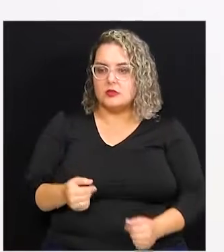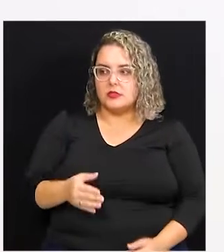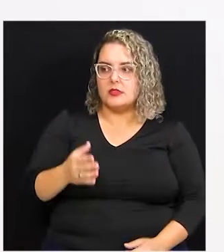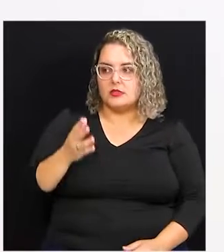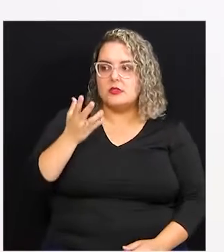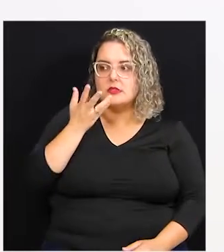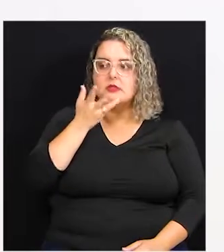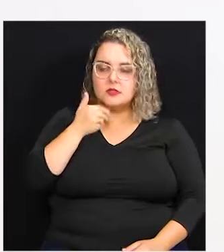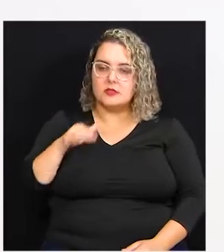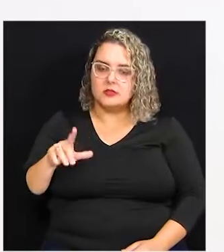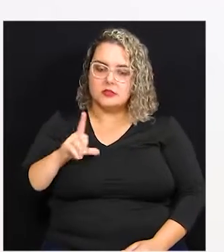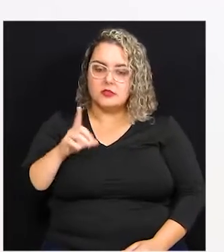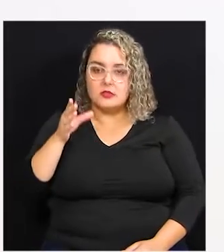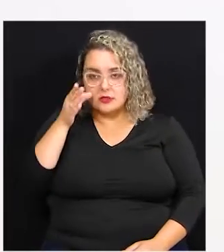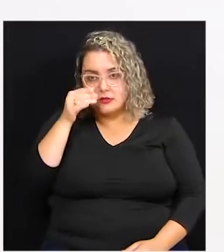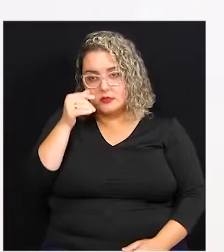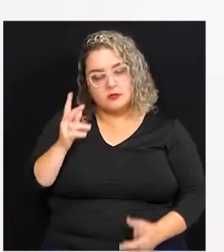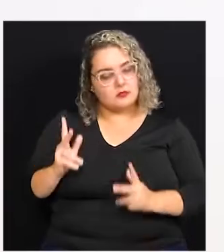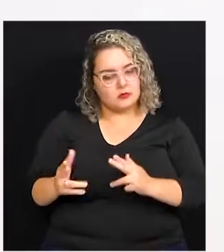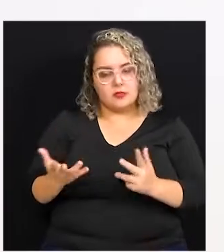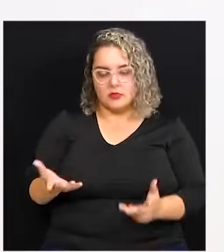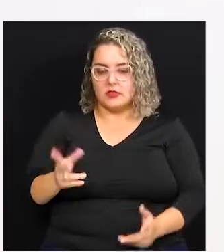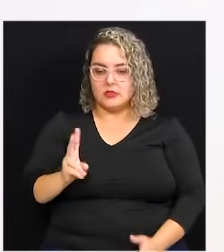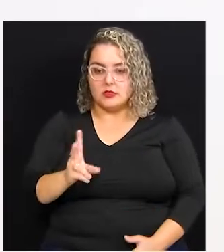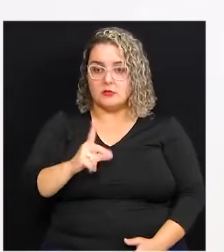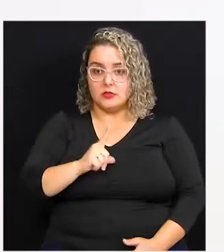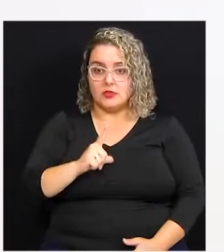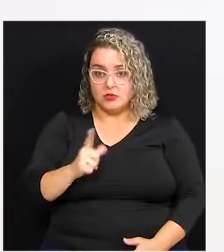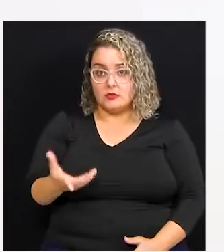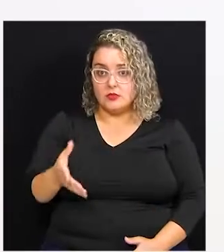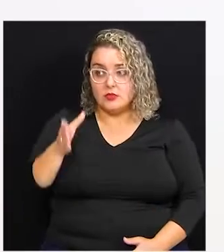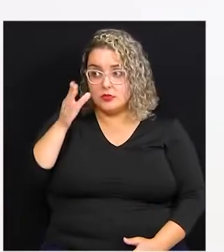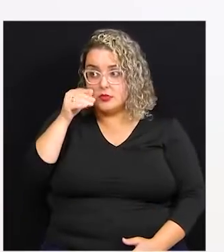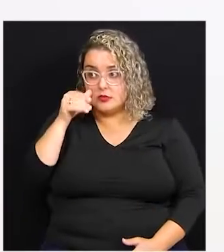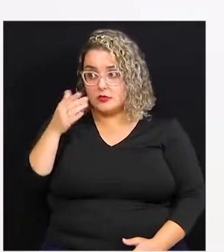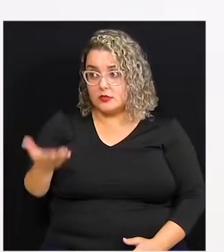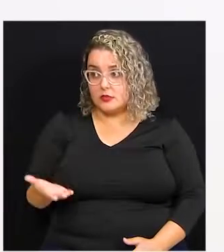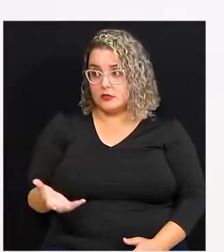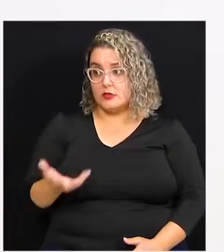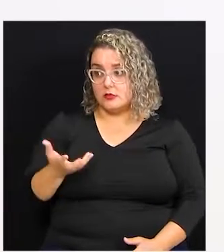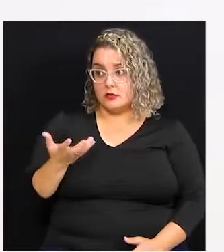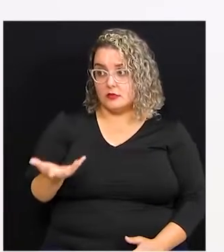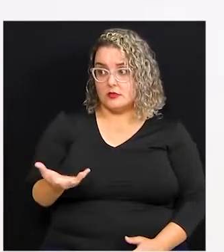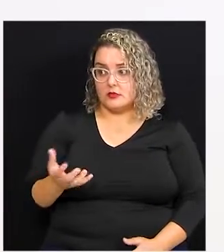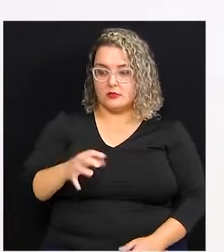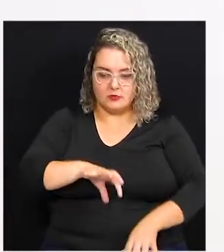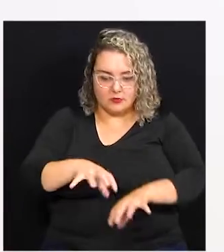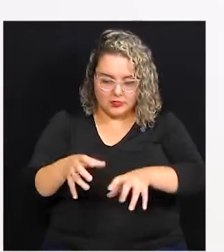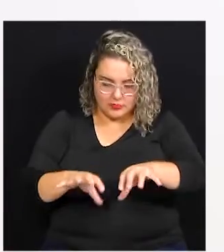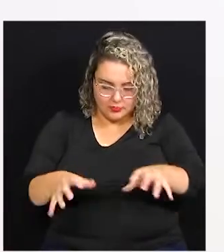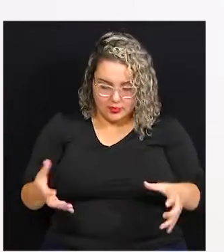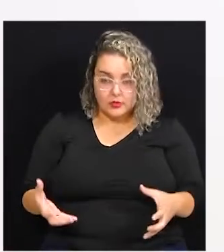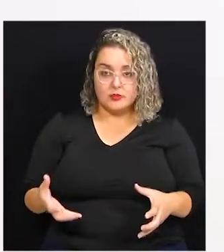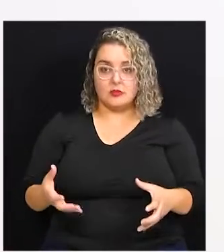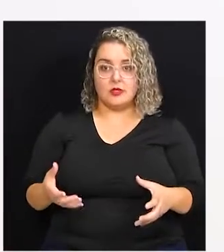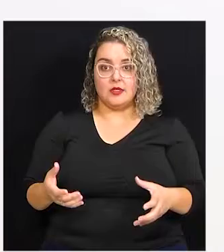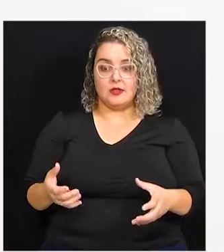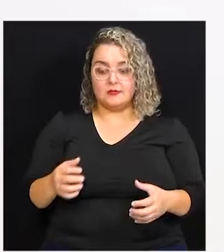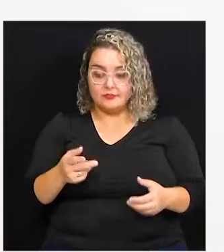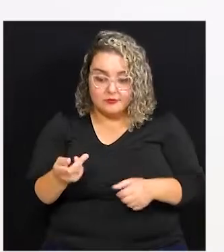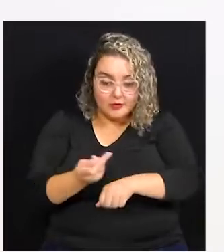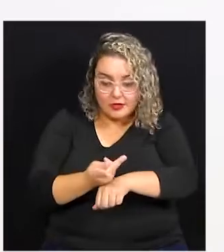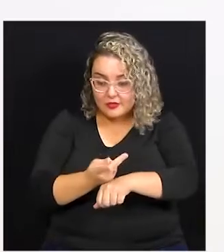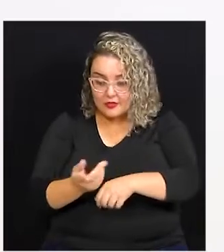tem essa curiosidade, né? E comigo não foi diferente, eu sempre tive bastante curiosidade, sempre quis desmontar as coisas, sempre